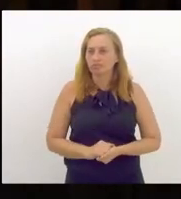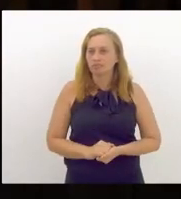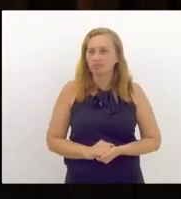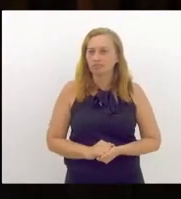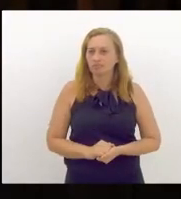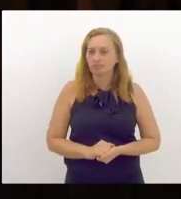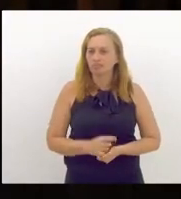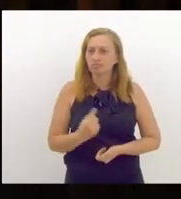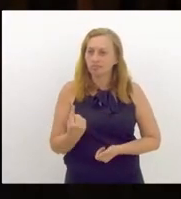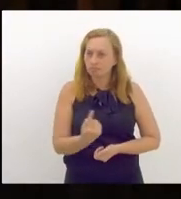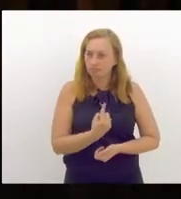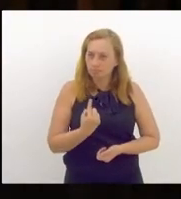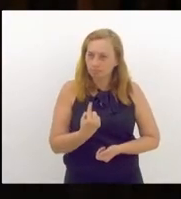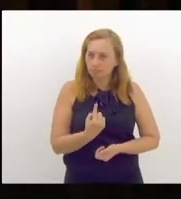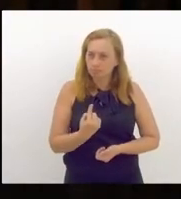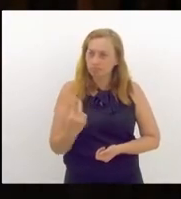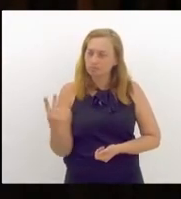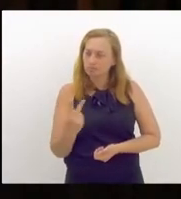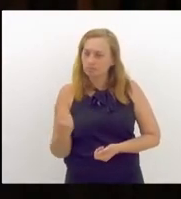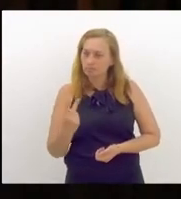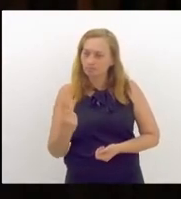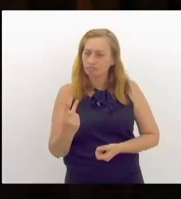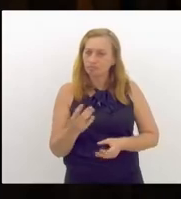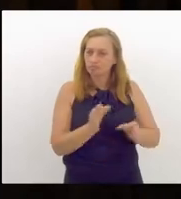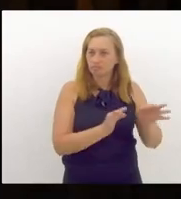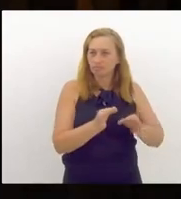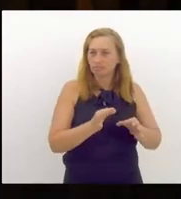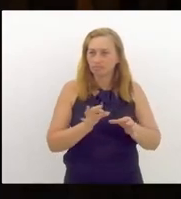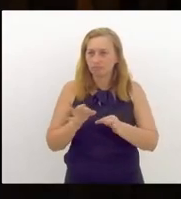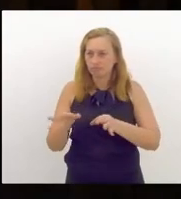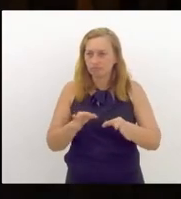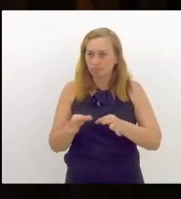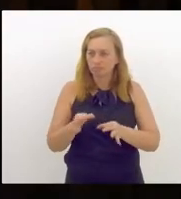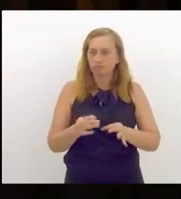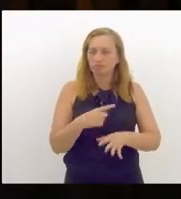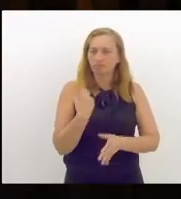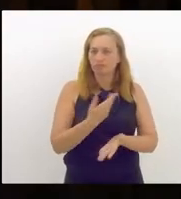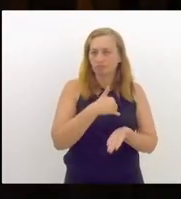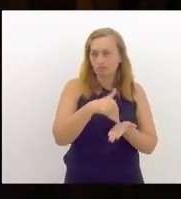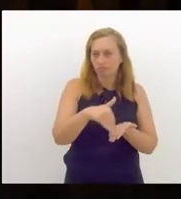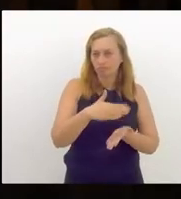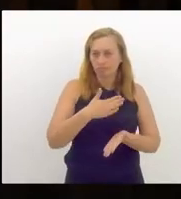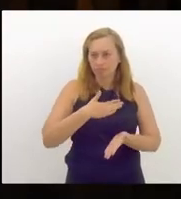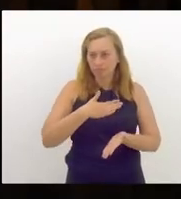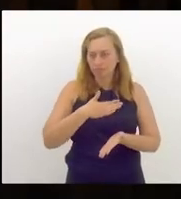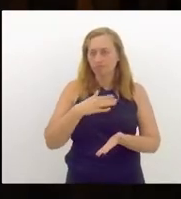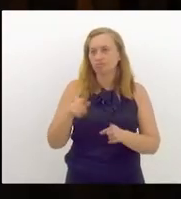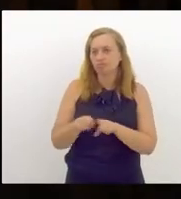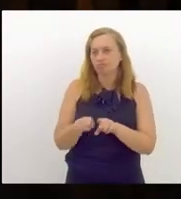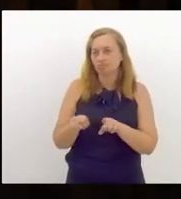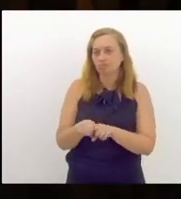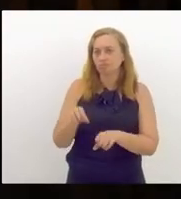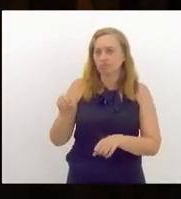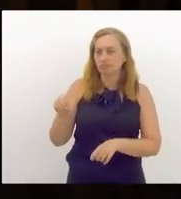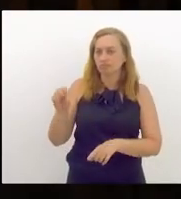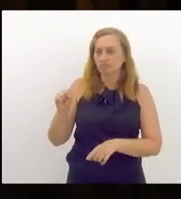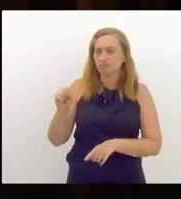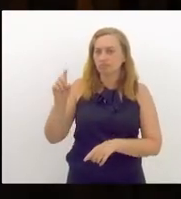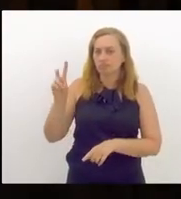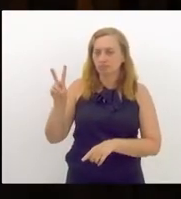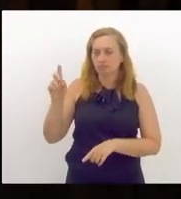nós essas duas Organizações e a nossa secretaria que a minha é do Osvaldo